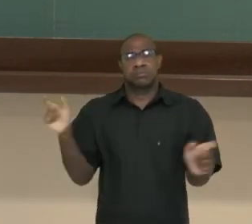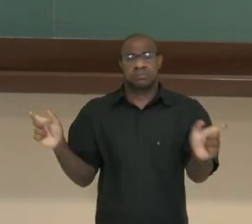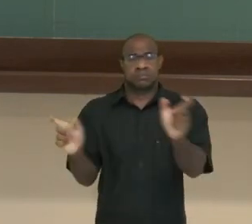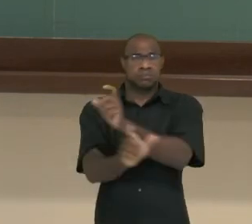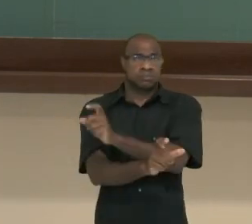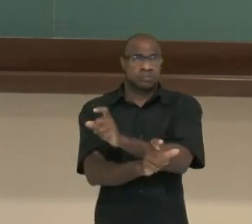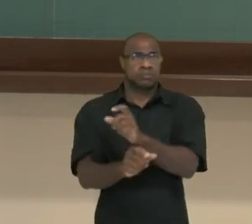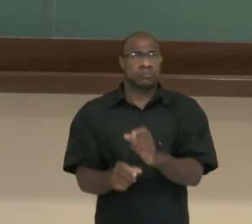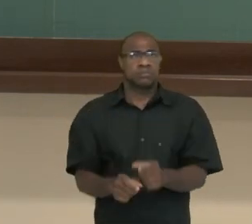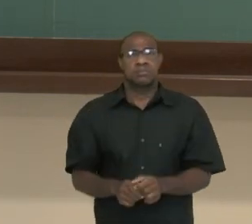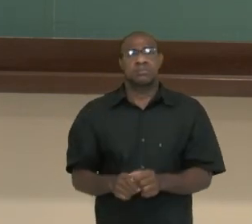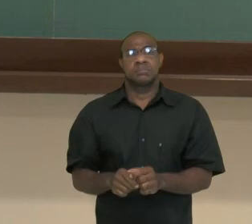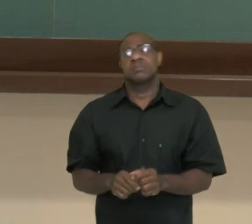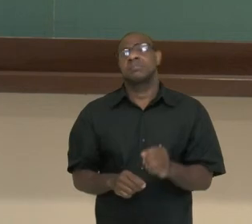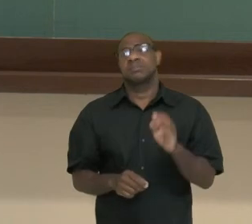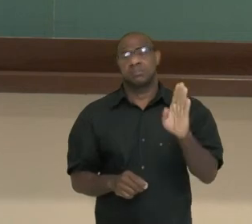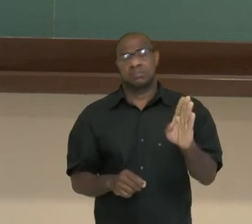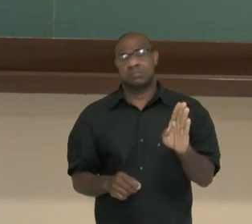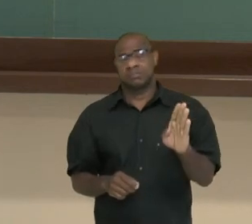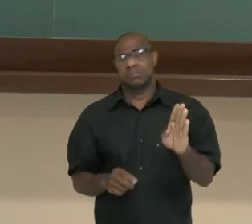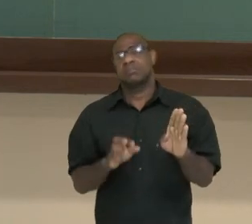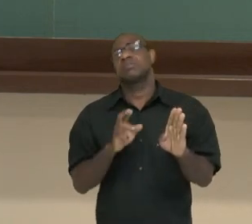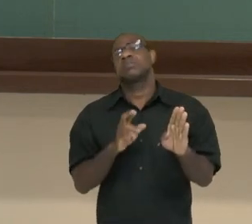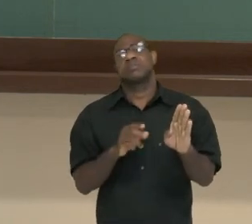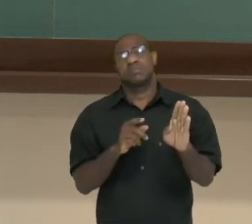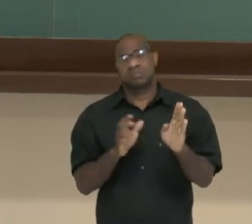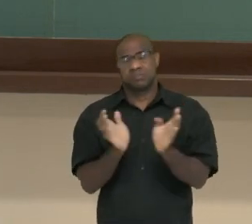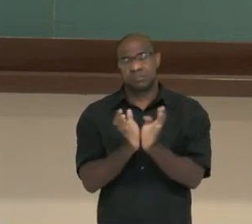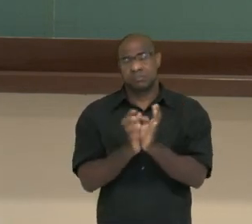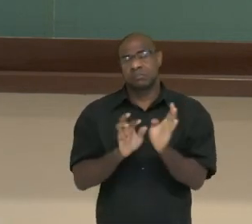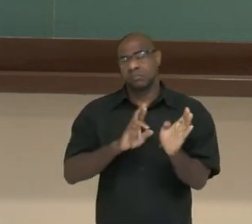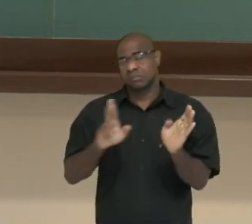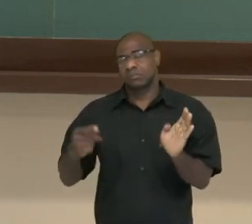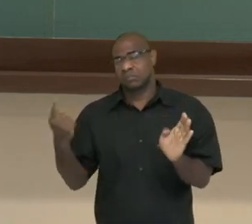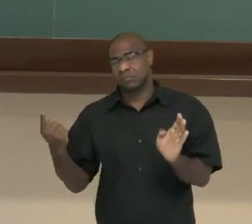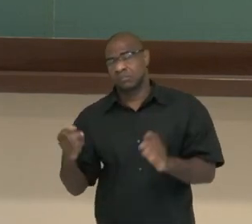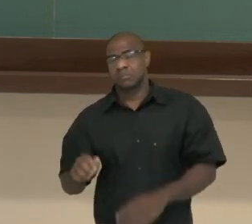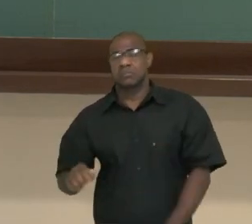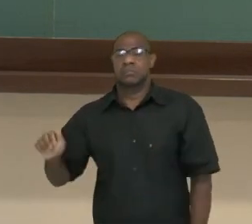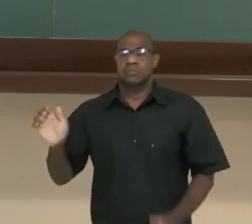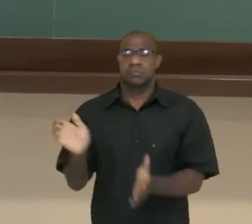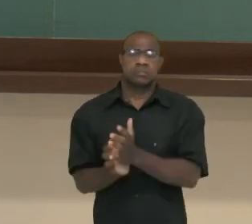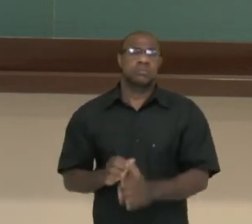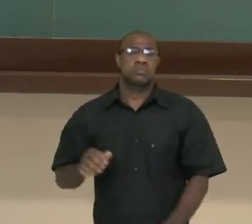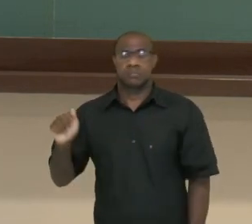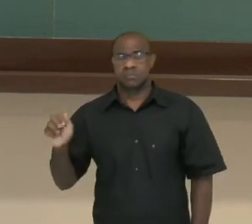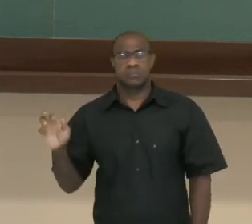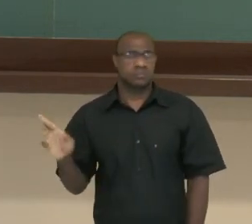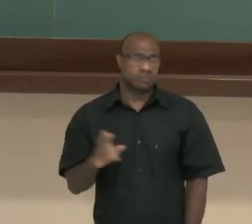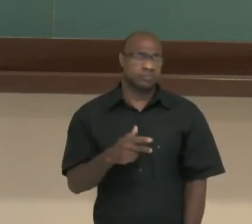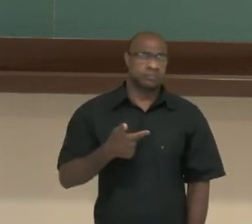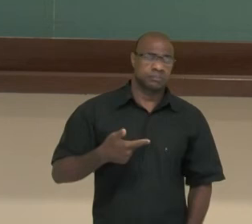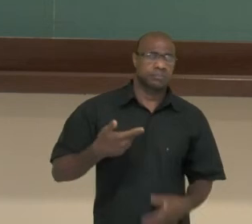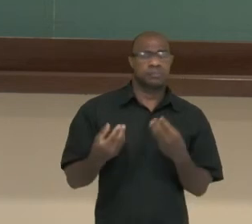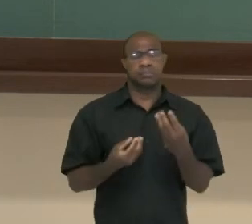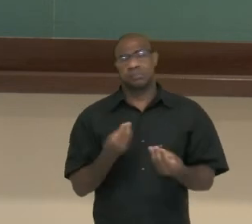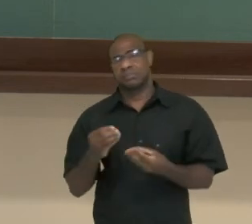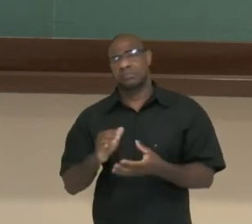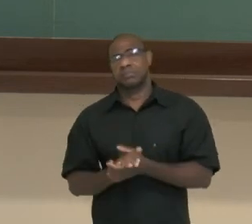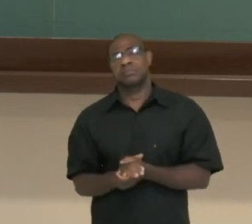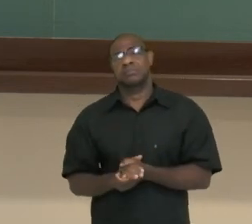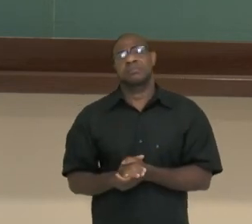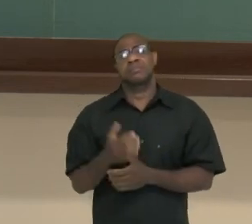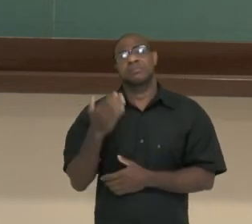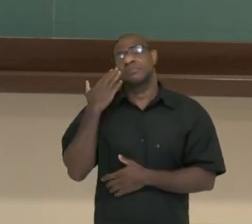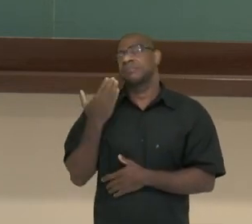Então, o grupo B vai responder daí a questão 1 e o grupo A a questão 2. Estas duas questões